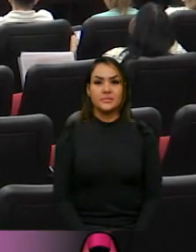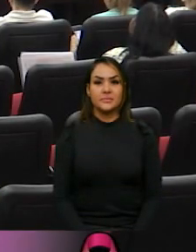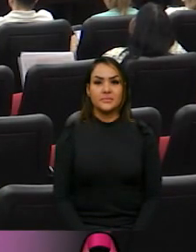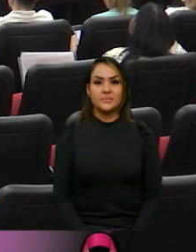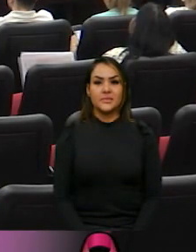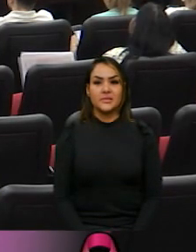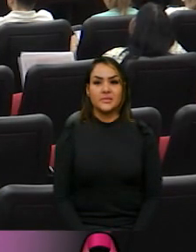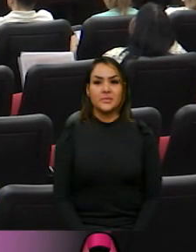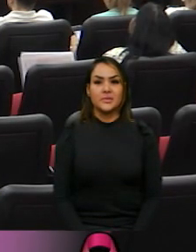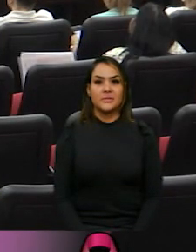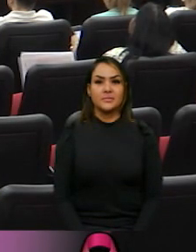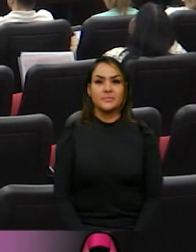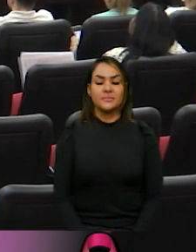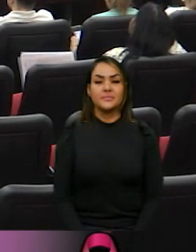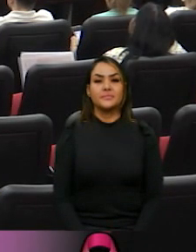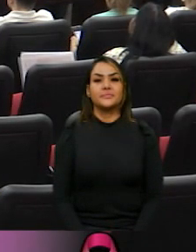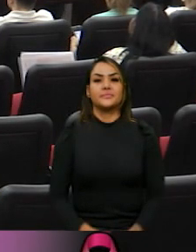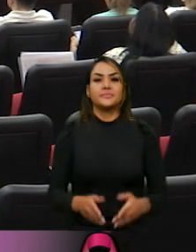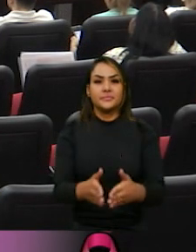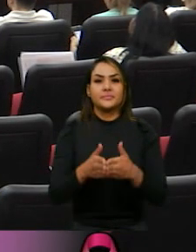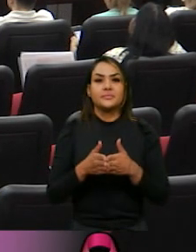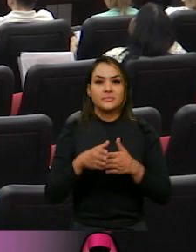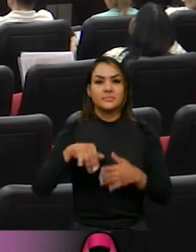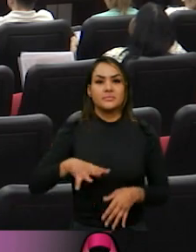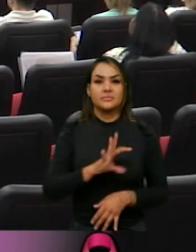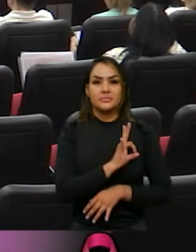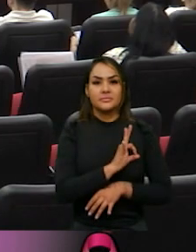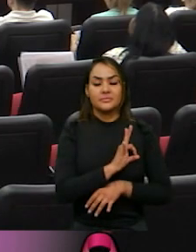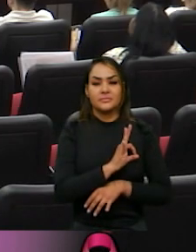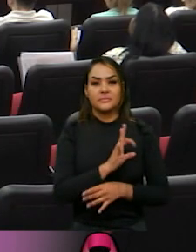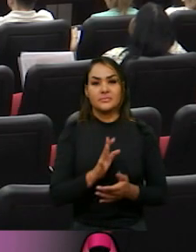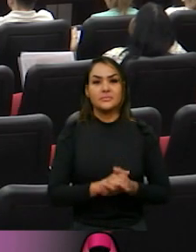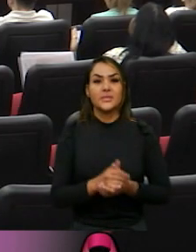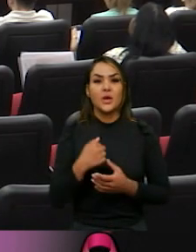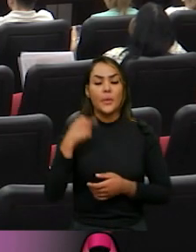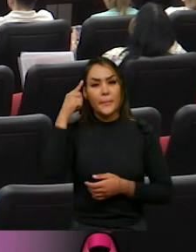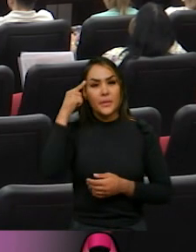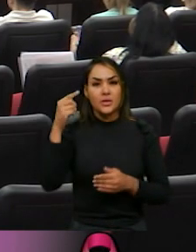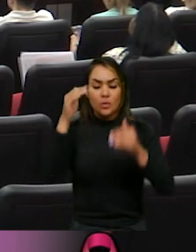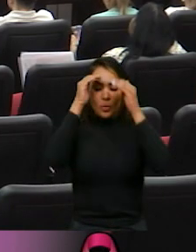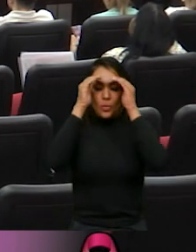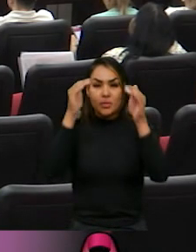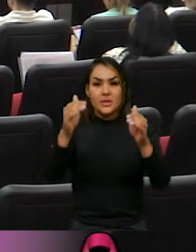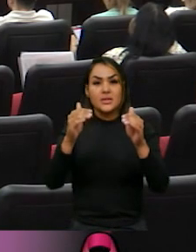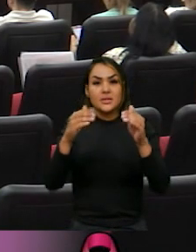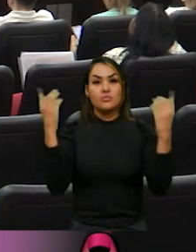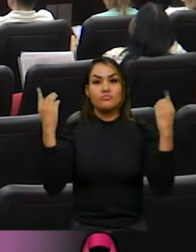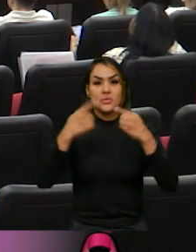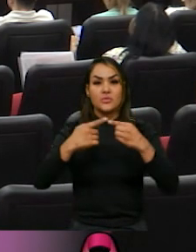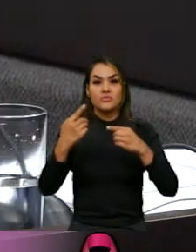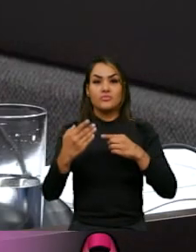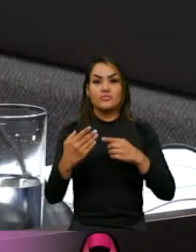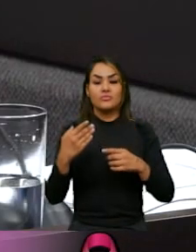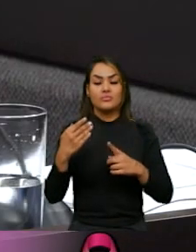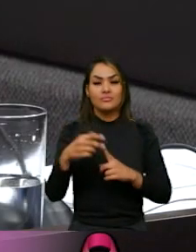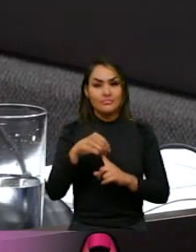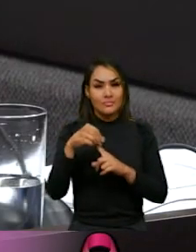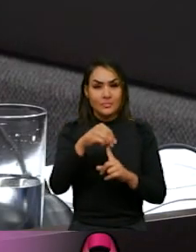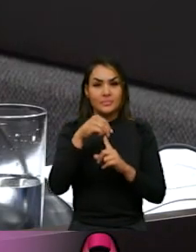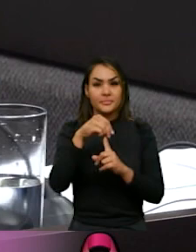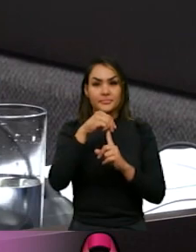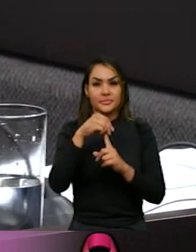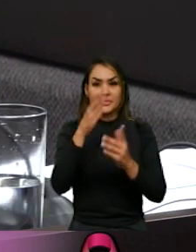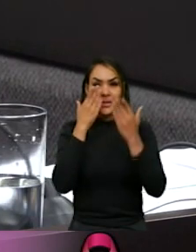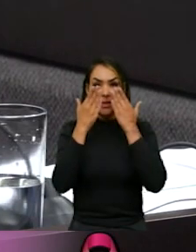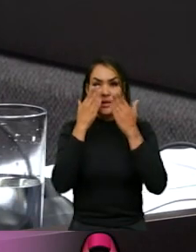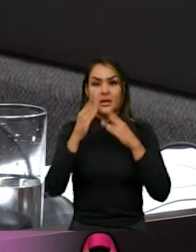Pela ordem, senhora. O importante, penso eu, é cumprir o objetivo primordial, que é atender a